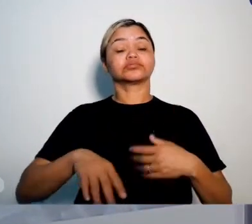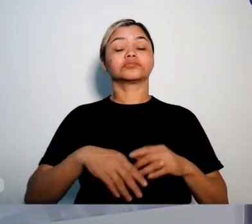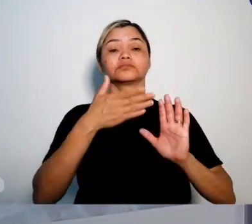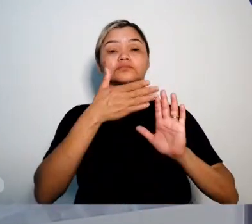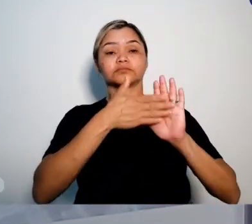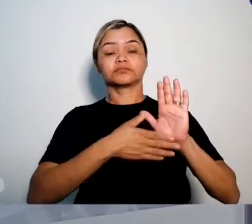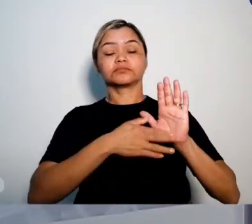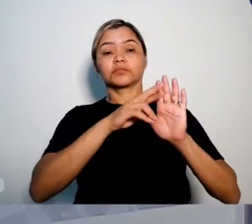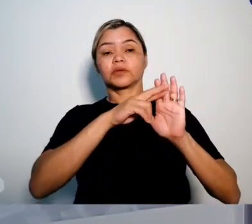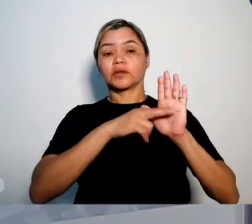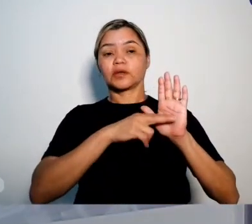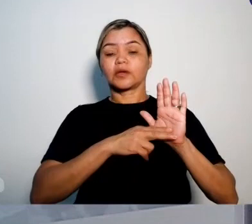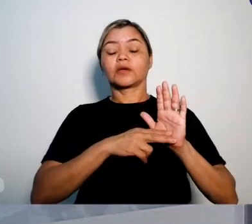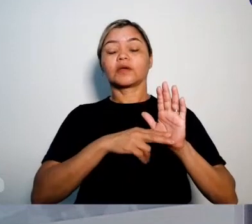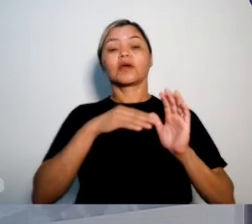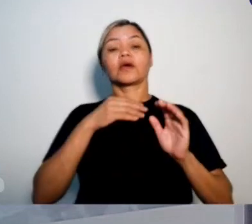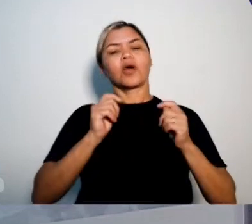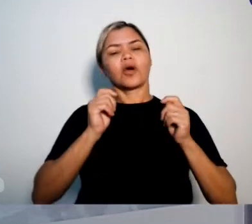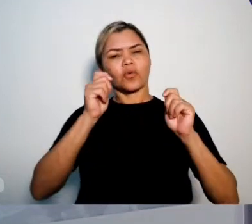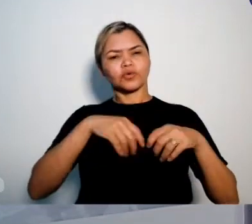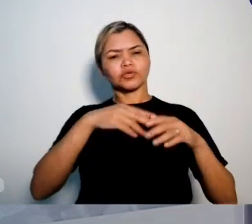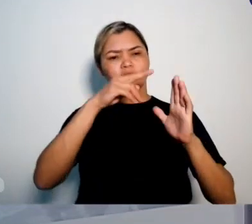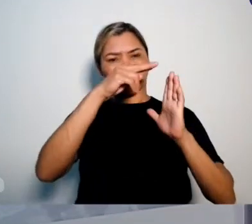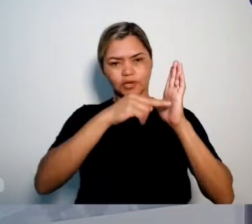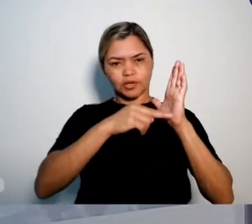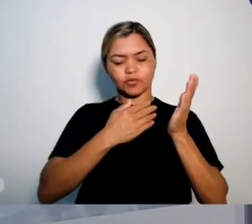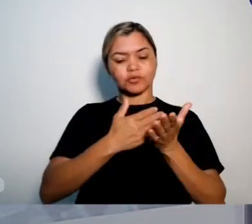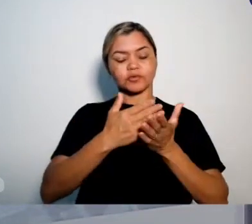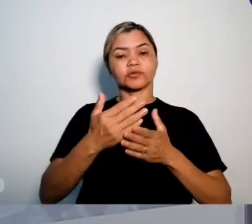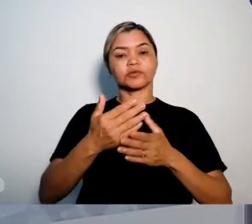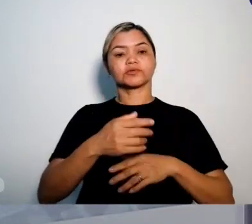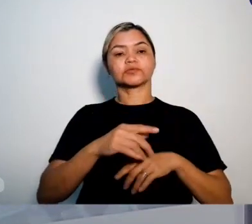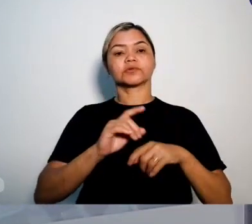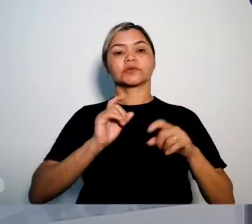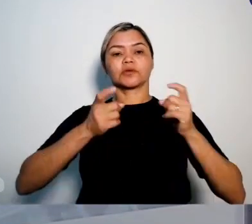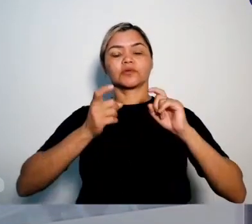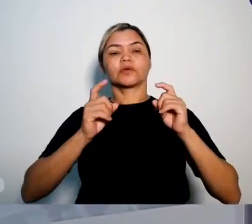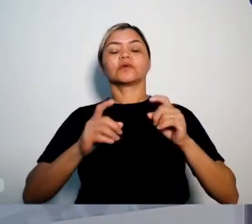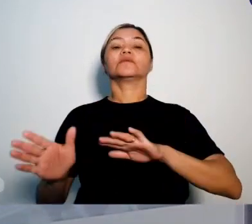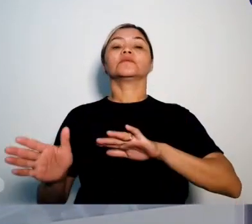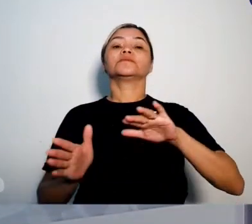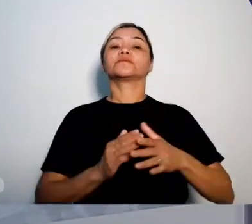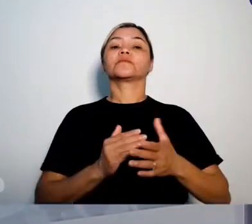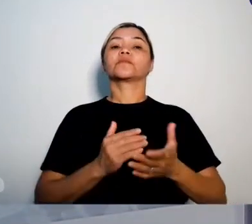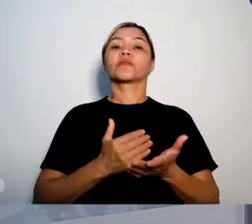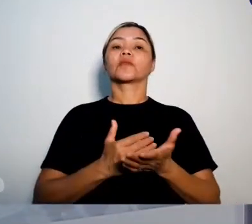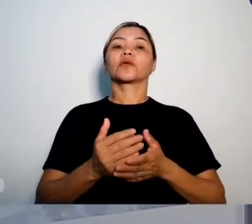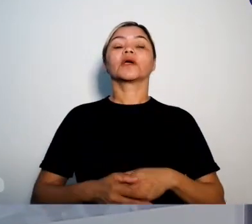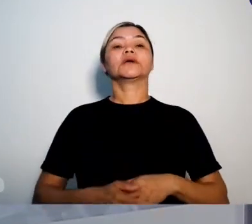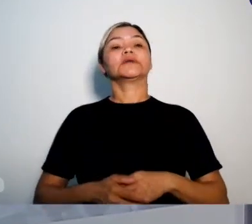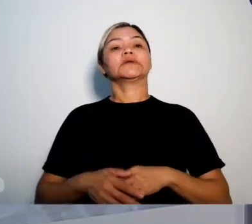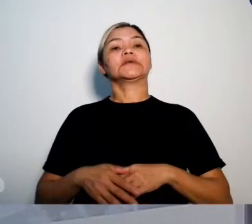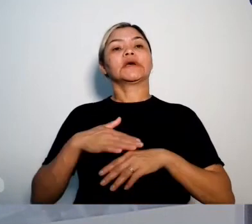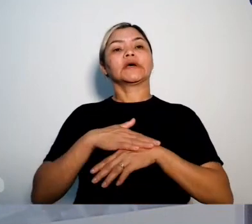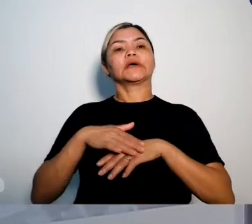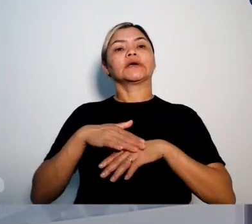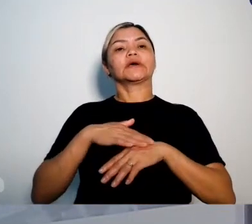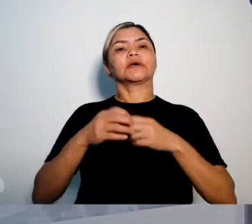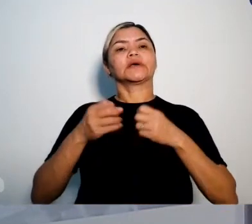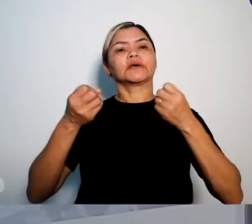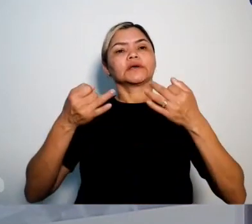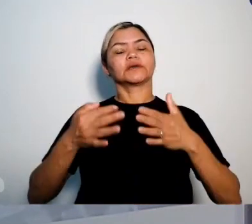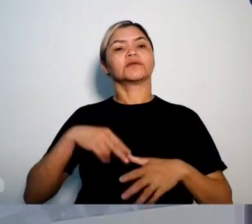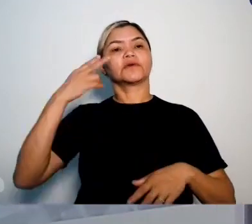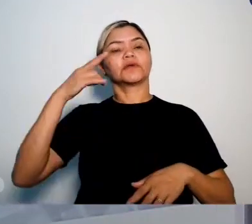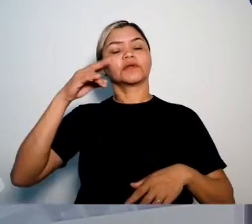Alguns foi lido hoje no início da sessão, comentado até pelo vereador Isaías, quando